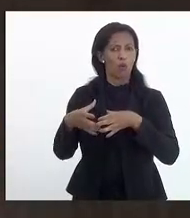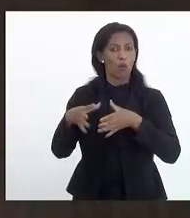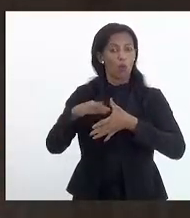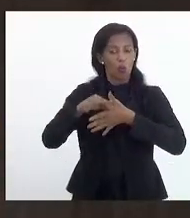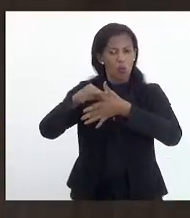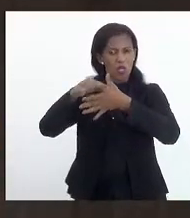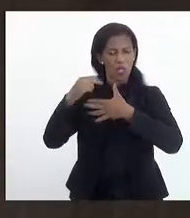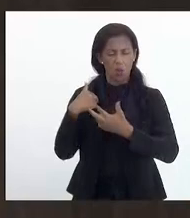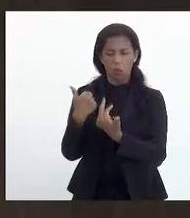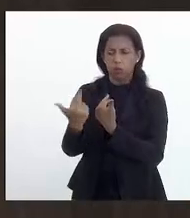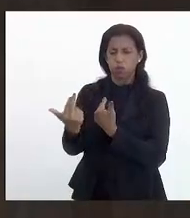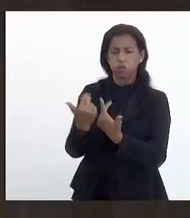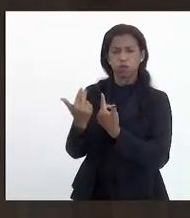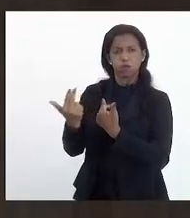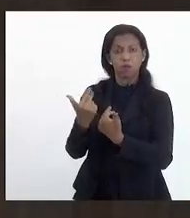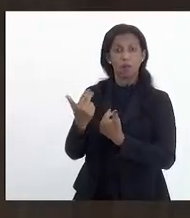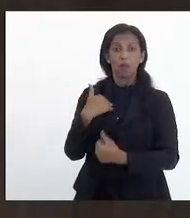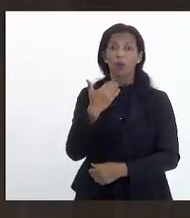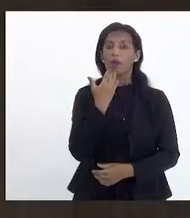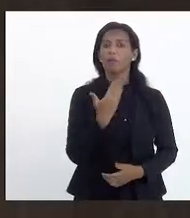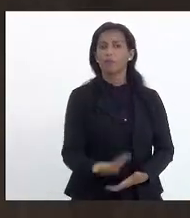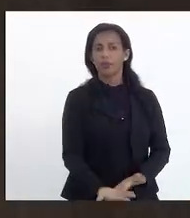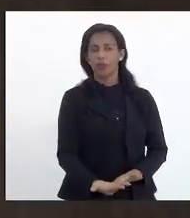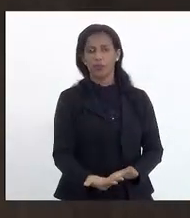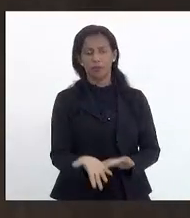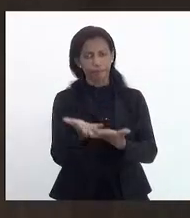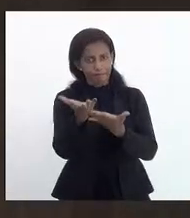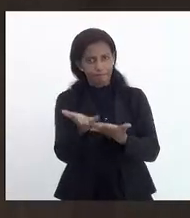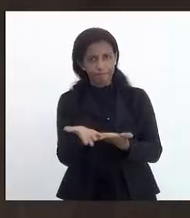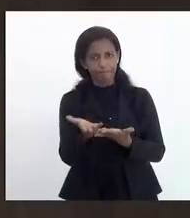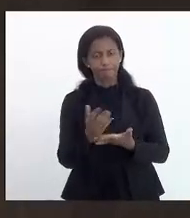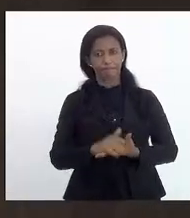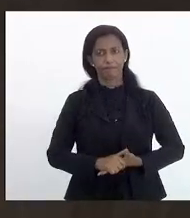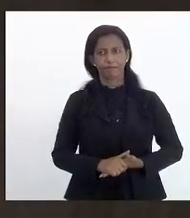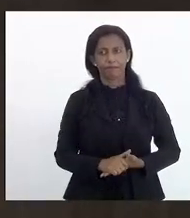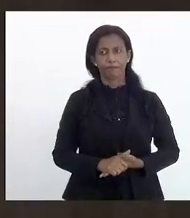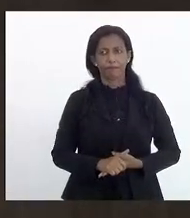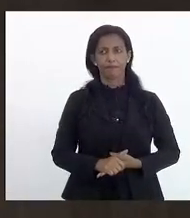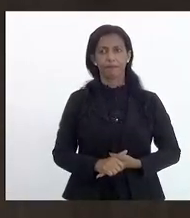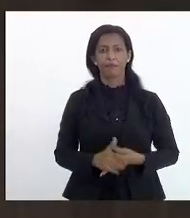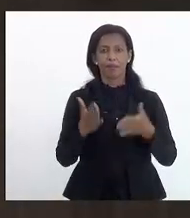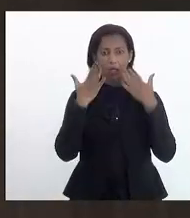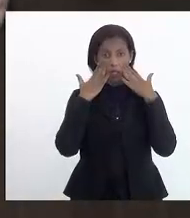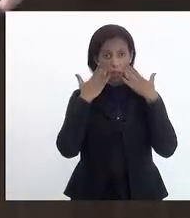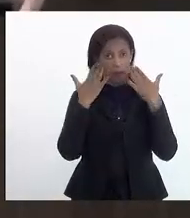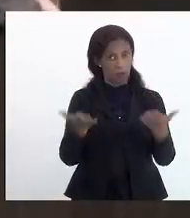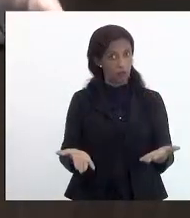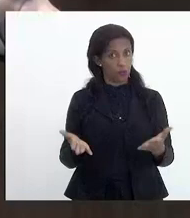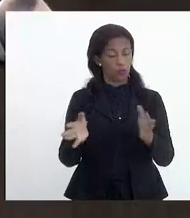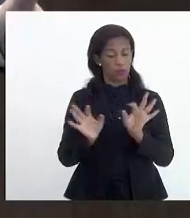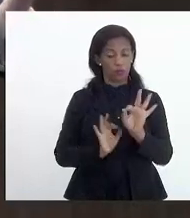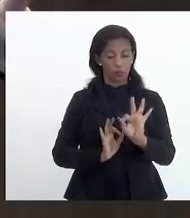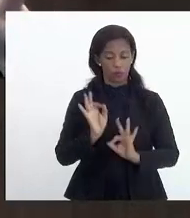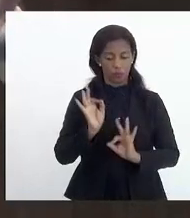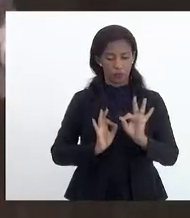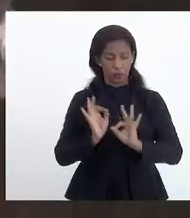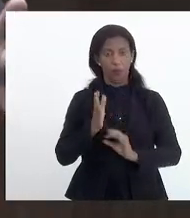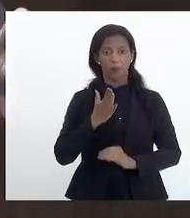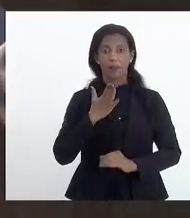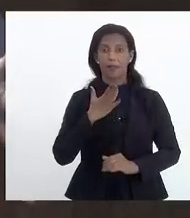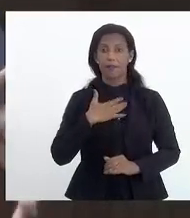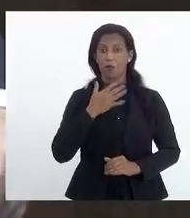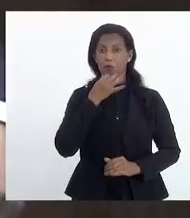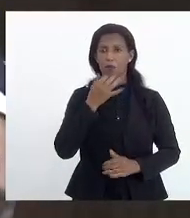que vos fala. Então, eu quero pedir a Vossa Excelência, que manifestou de forma, na minha opinião, um